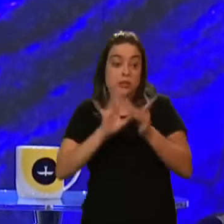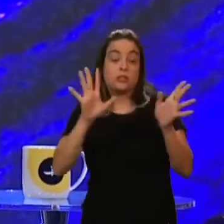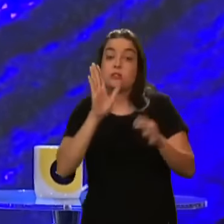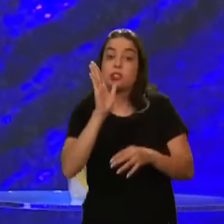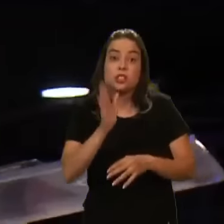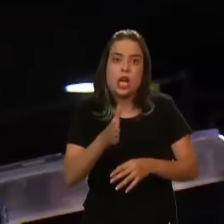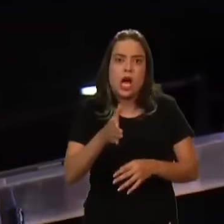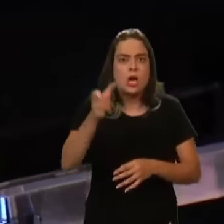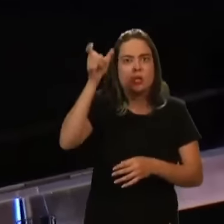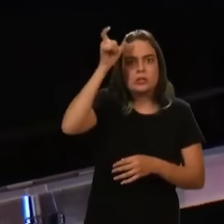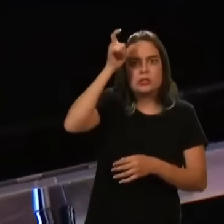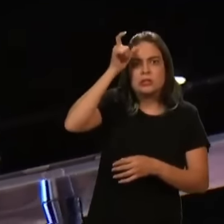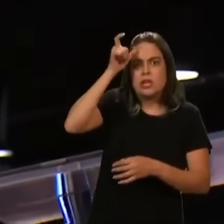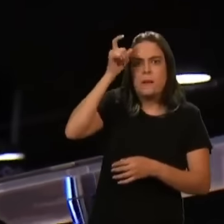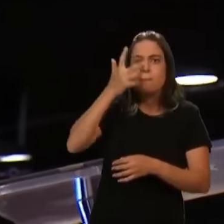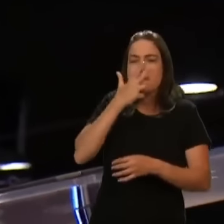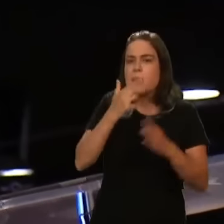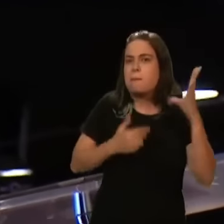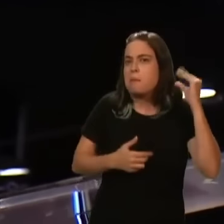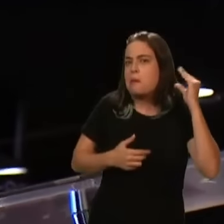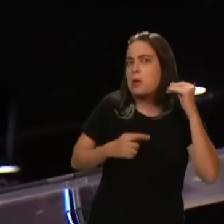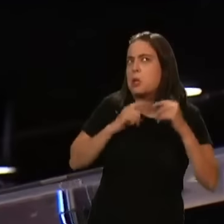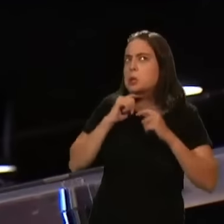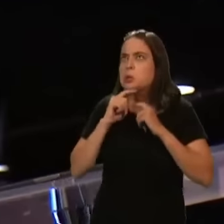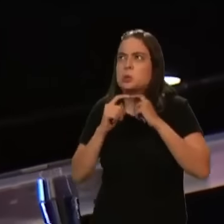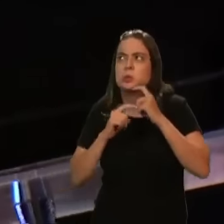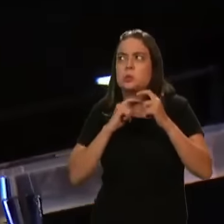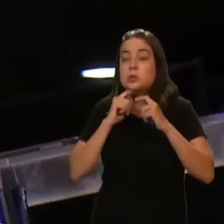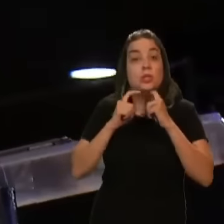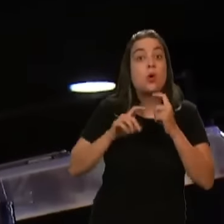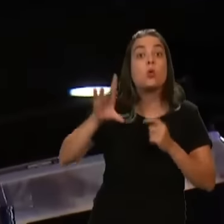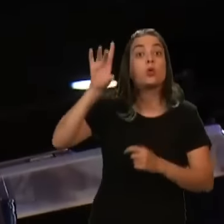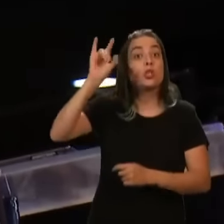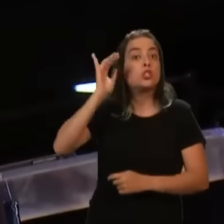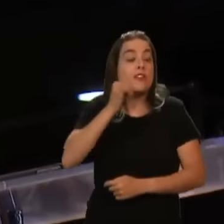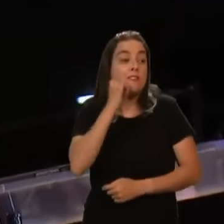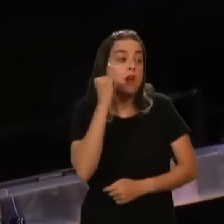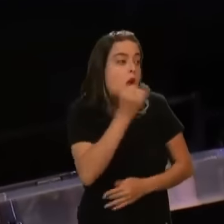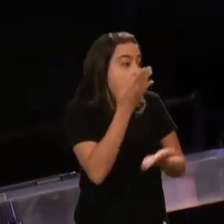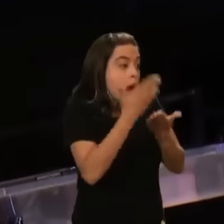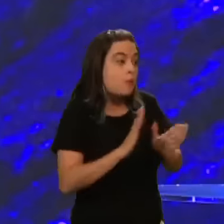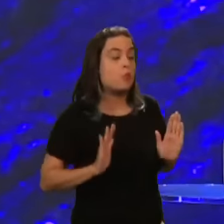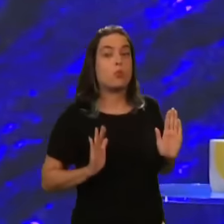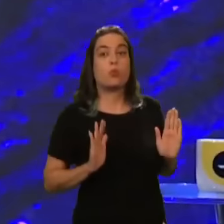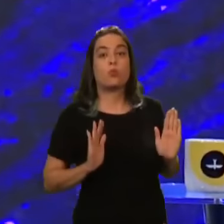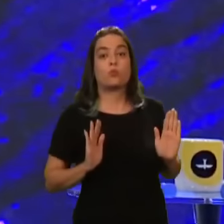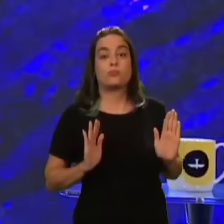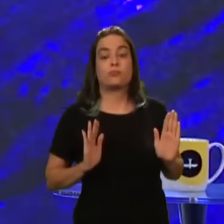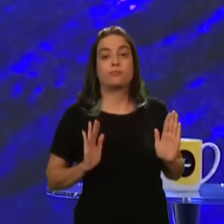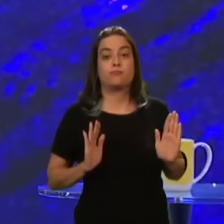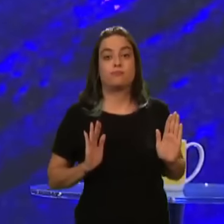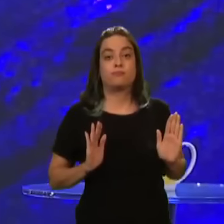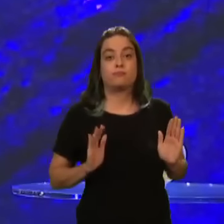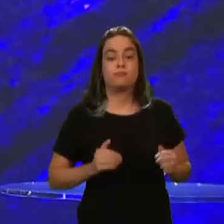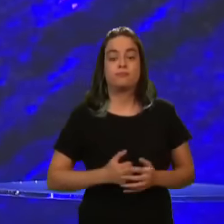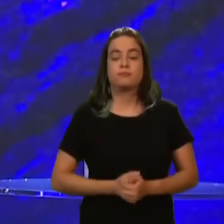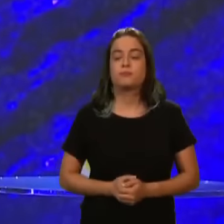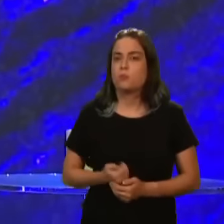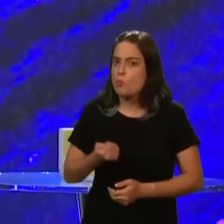deixe o diabo colocar uma vírgula onde o nosso Deus já falou: é assim, acabou. Está